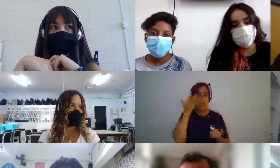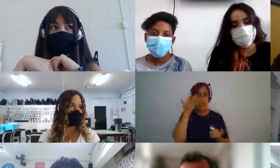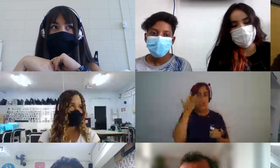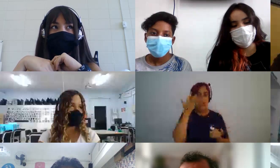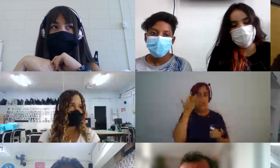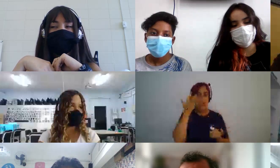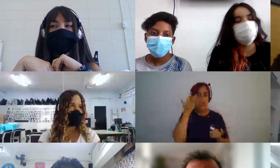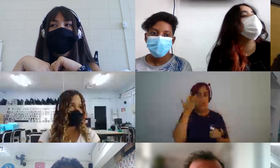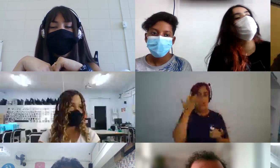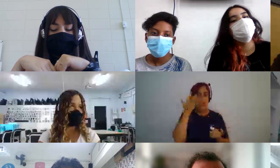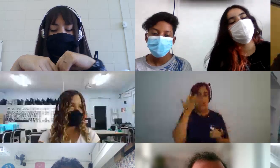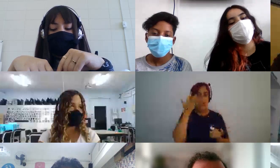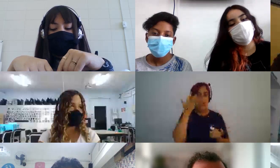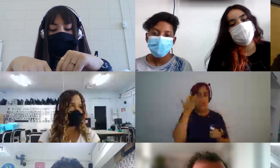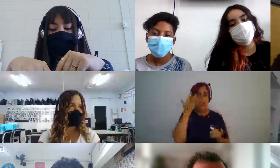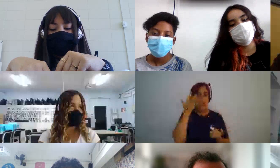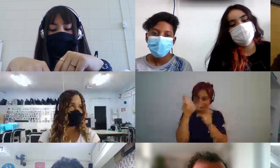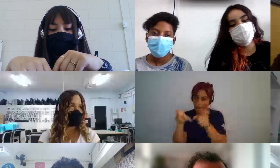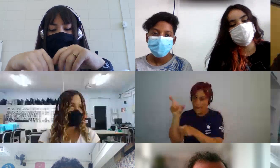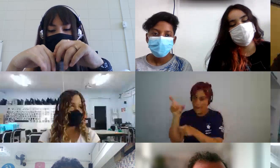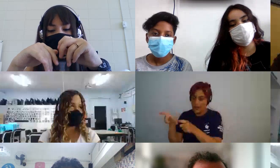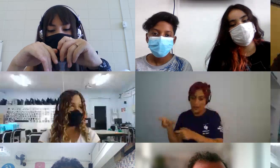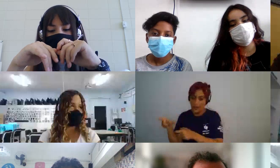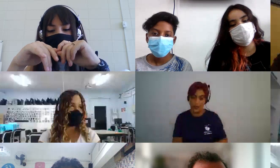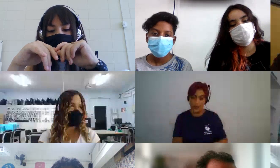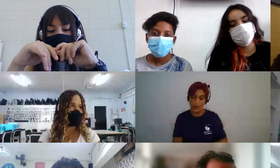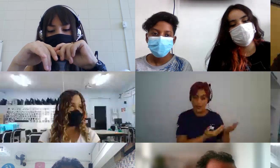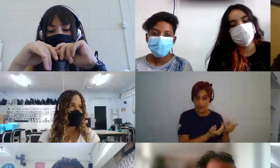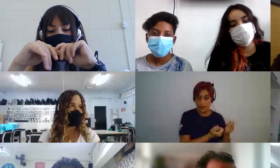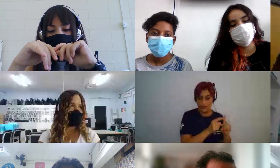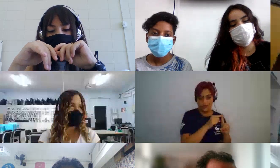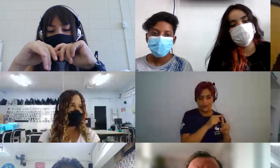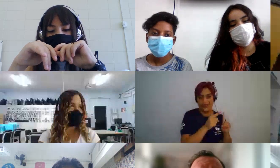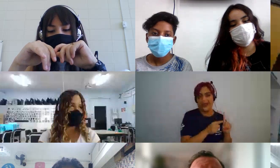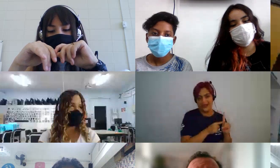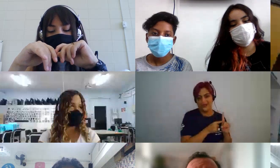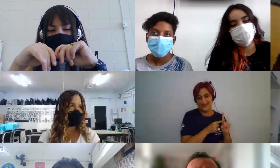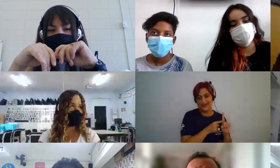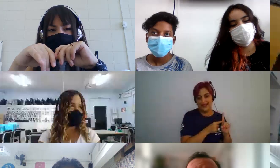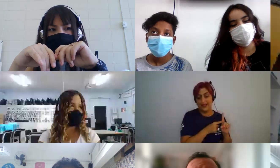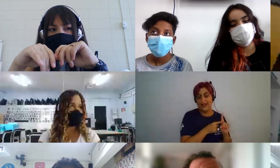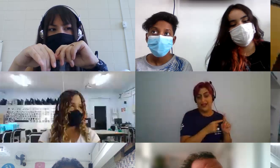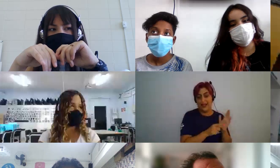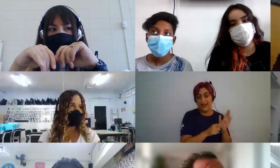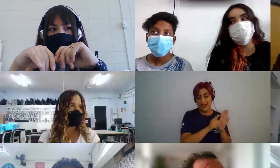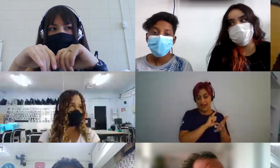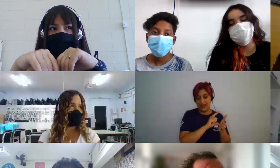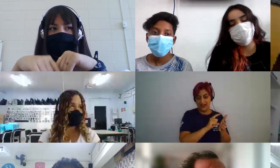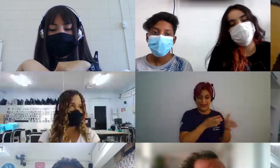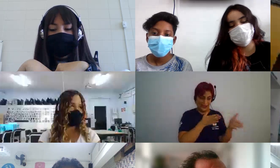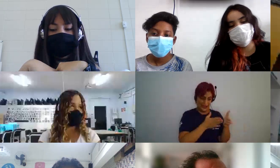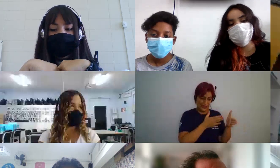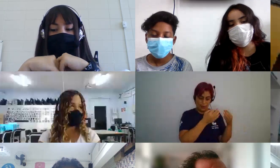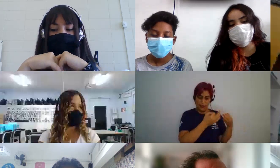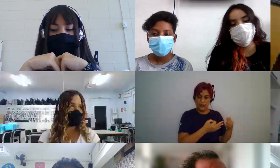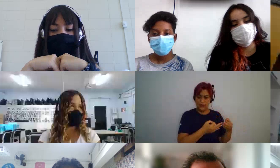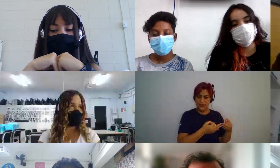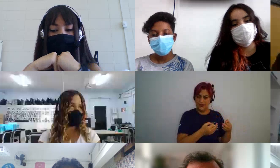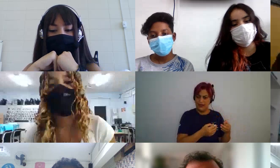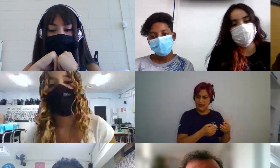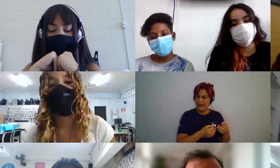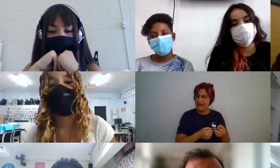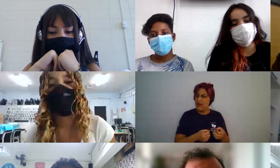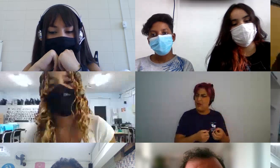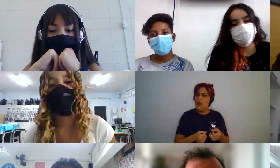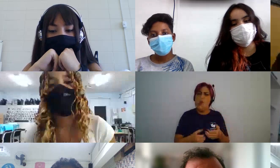conhecem pessoas que ficaram grávidas antes da hora. Antes da hora, por quê, Benito? Qual que é a hora de ter filho?